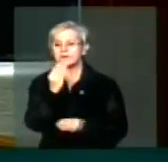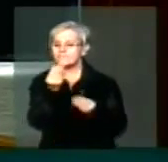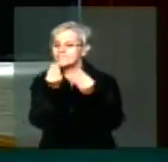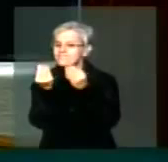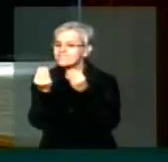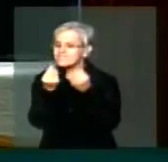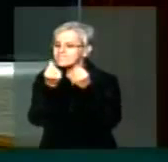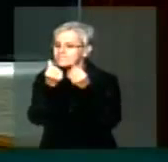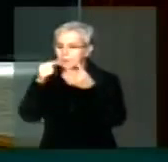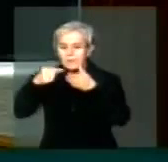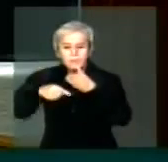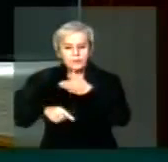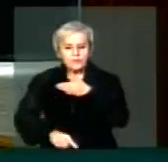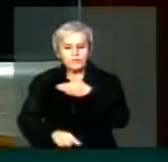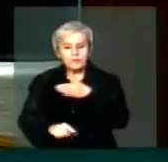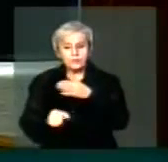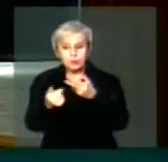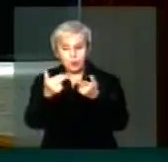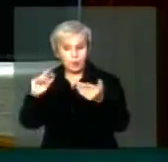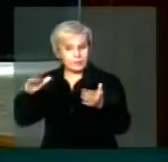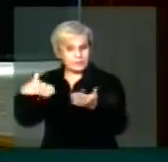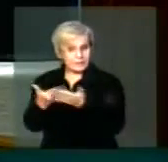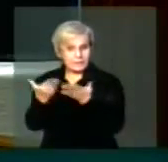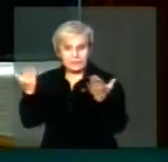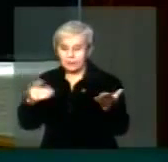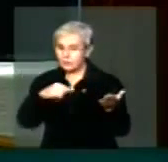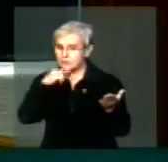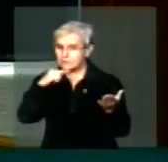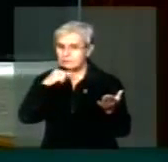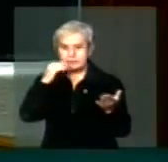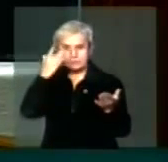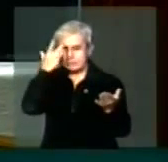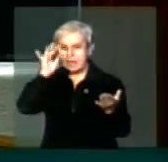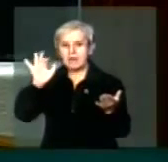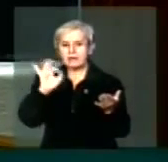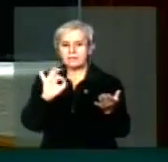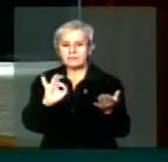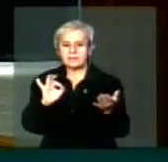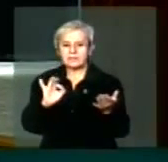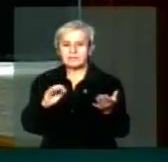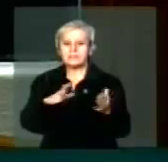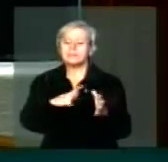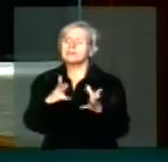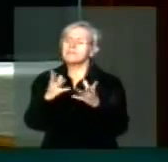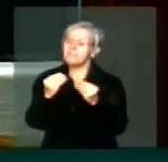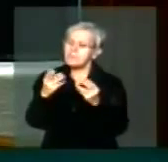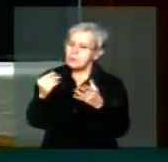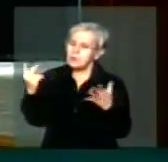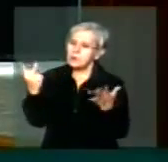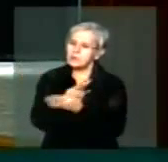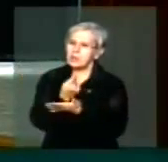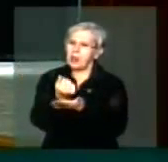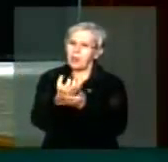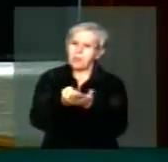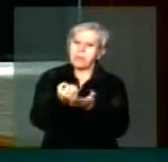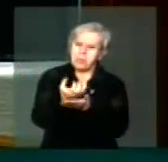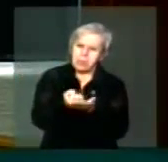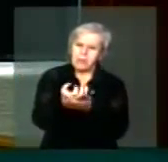detalhes de fatos até hoje nunca esclarecidos, que envolveram grandes episódios de